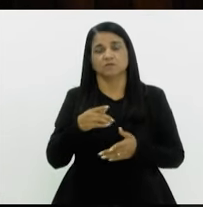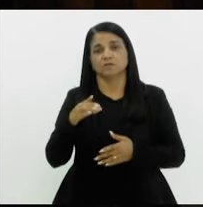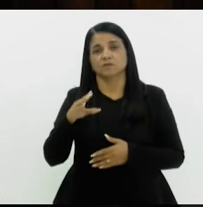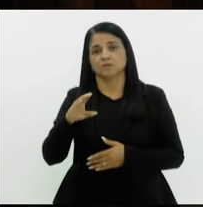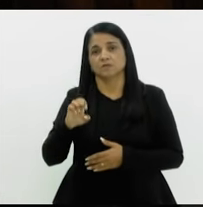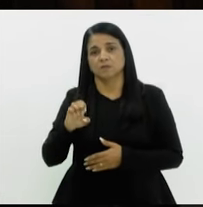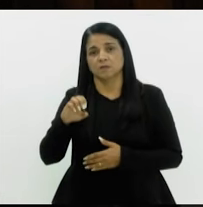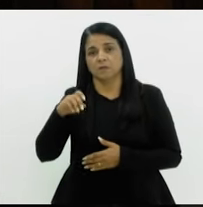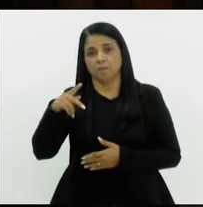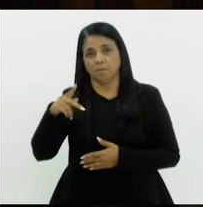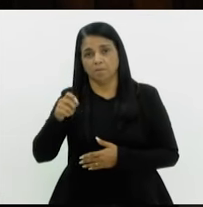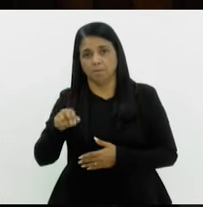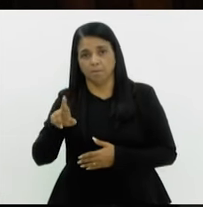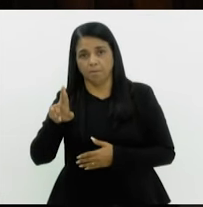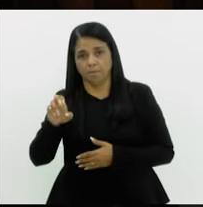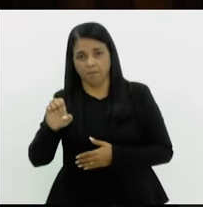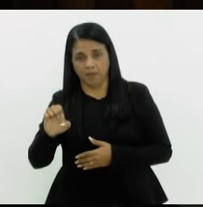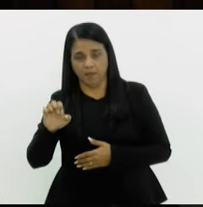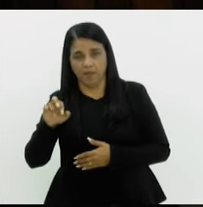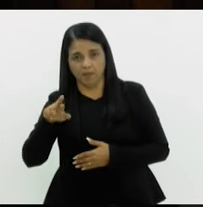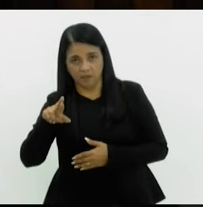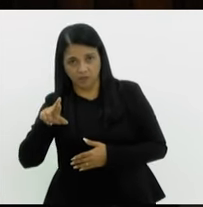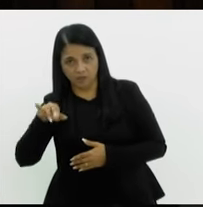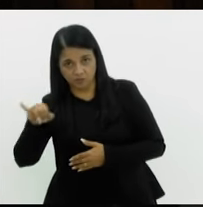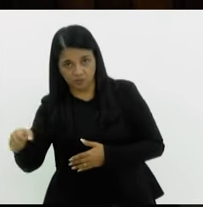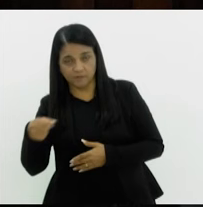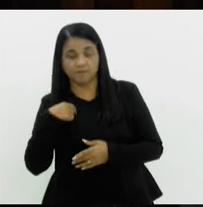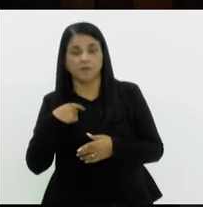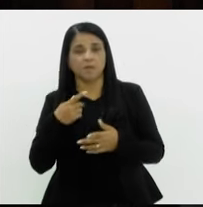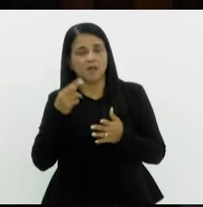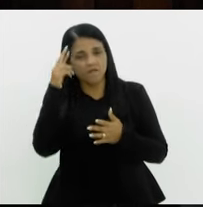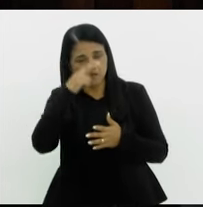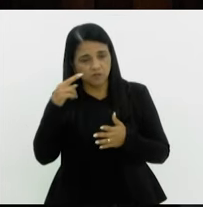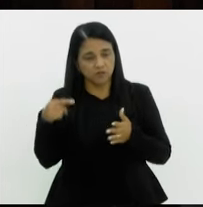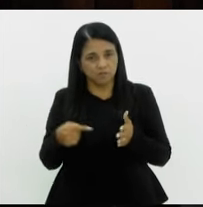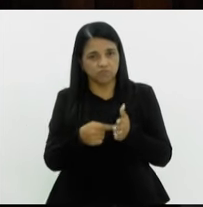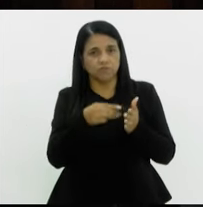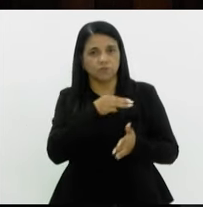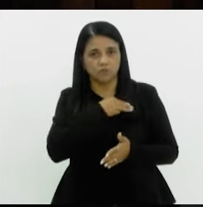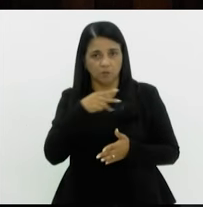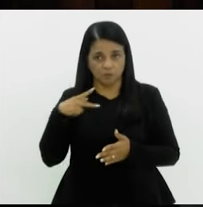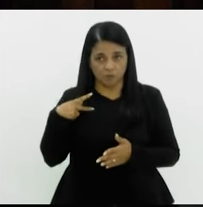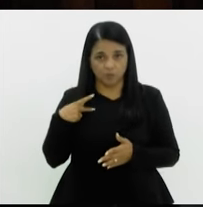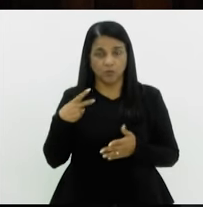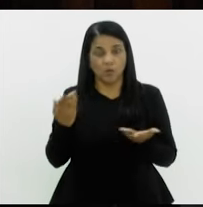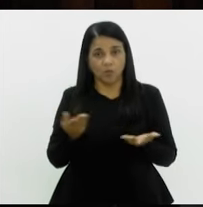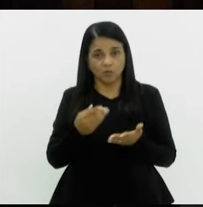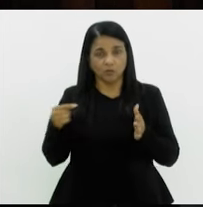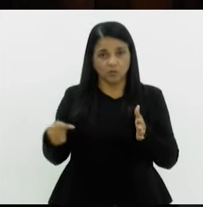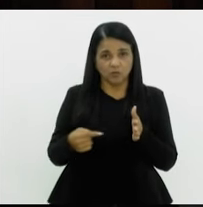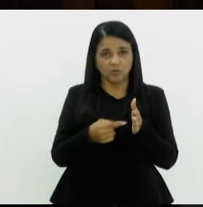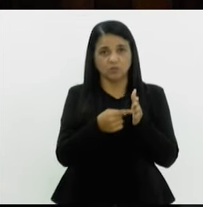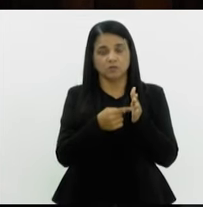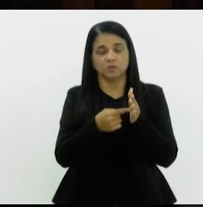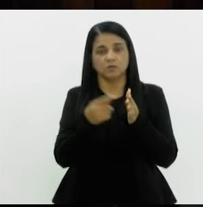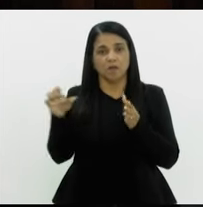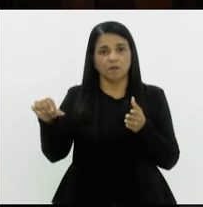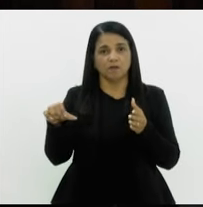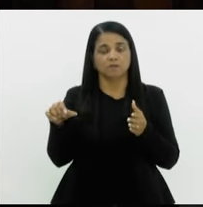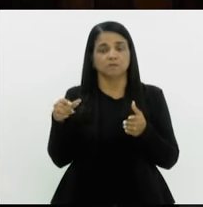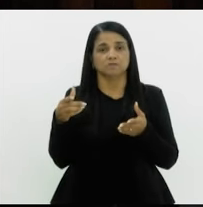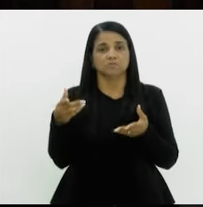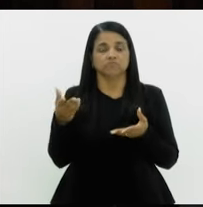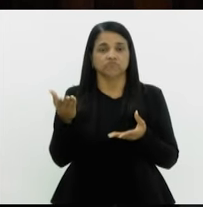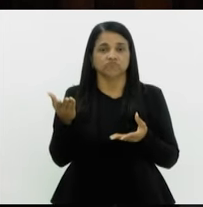Ministério Público na época para que fossem investigadas, e essas denúncias correm hoje na esfera criminal